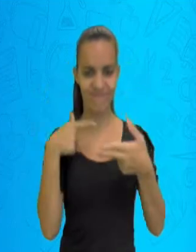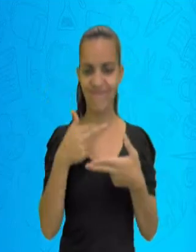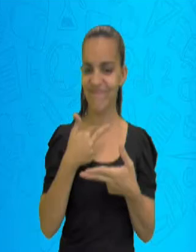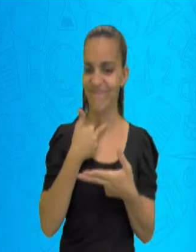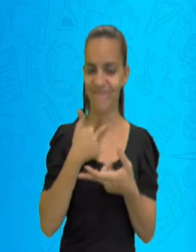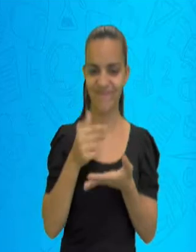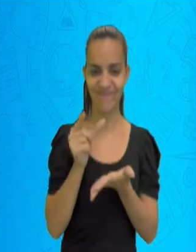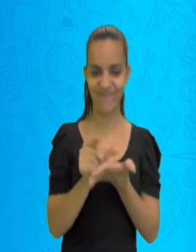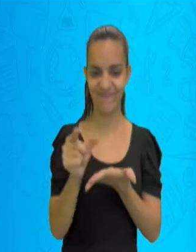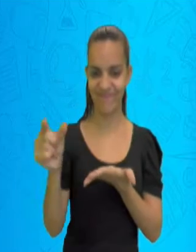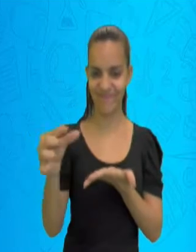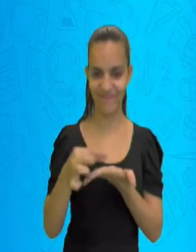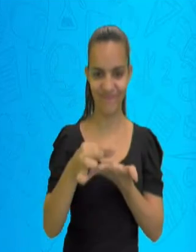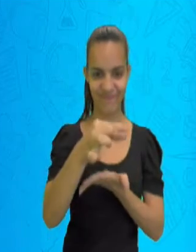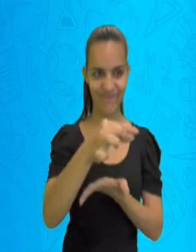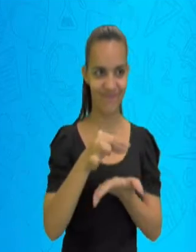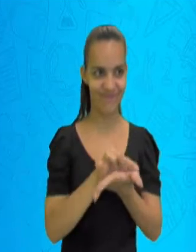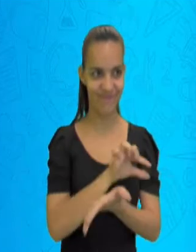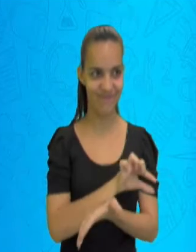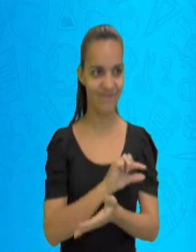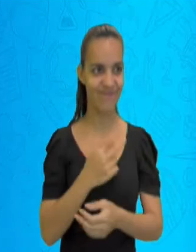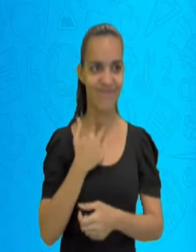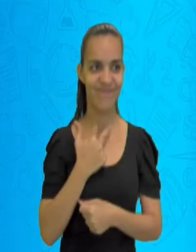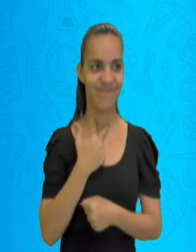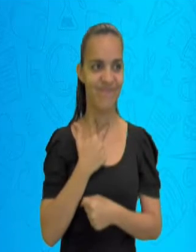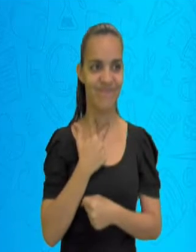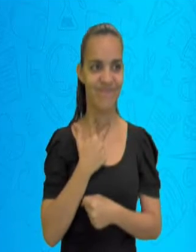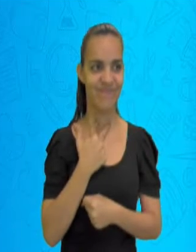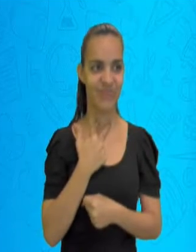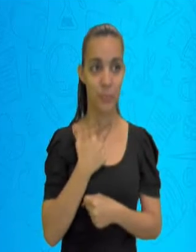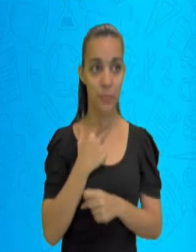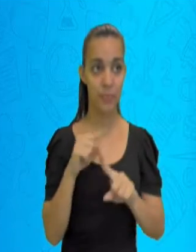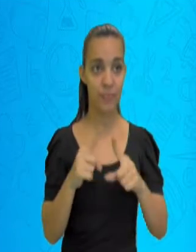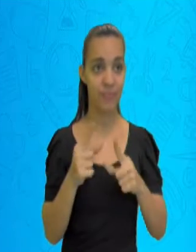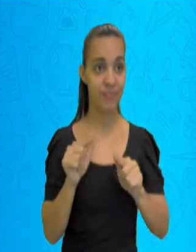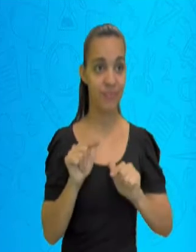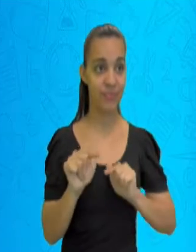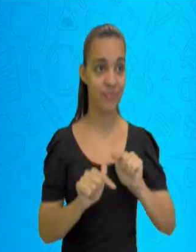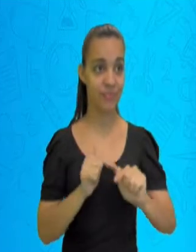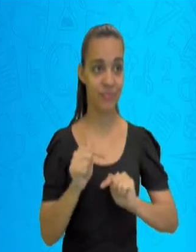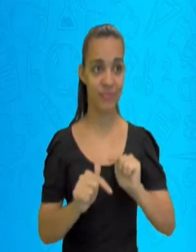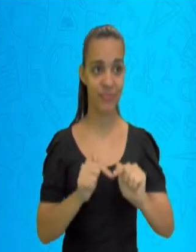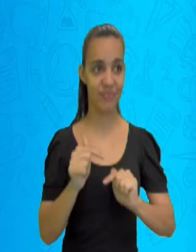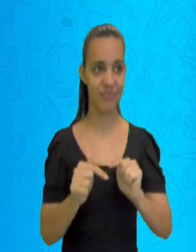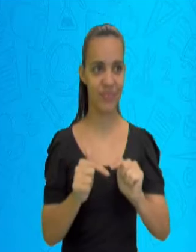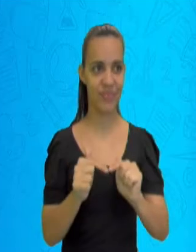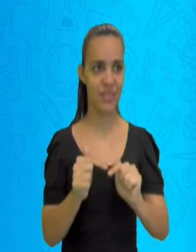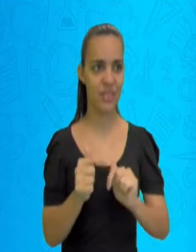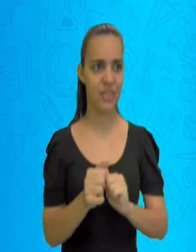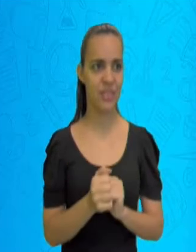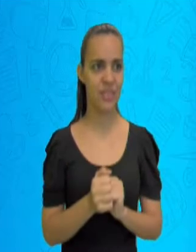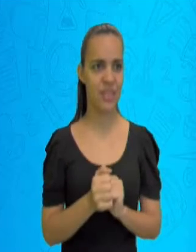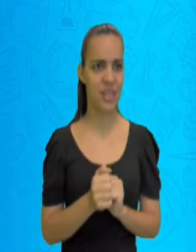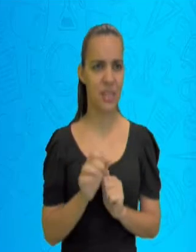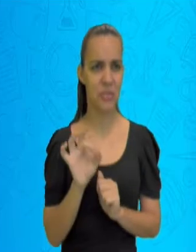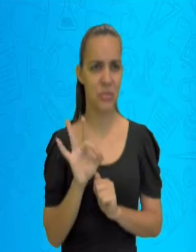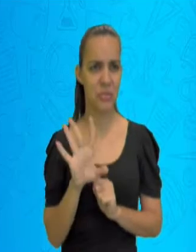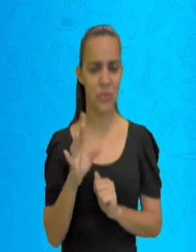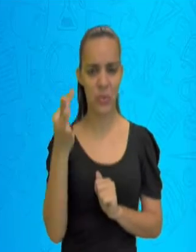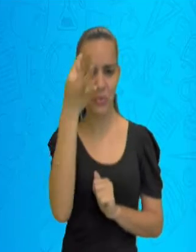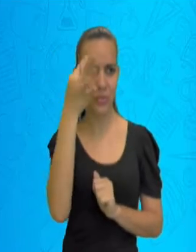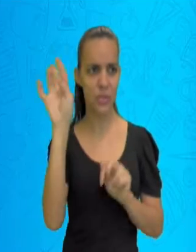indivisível. Mas a ciência, ela não trabalha com filosofia apenas.